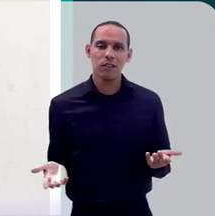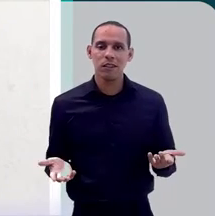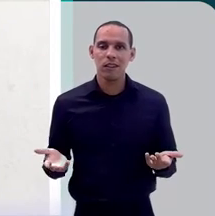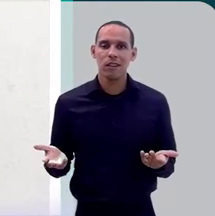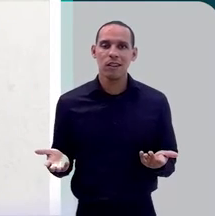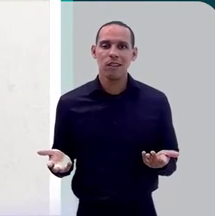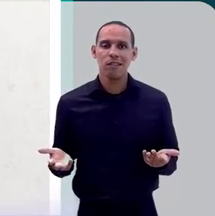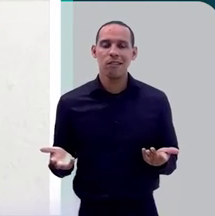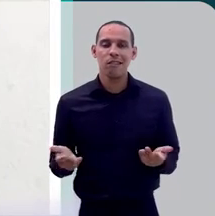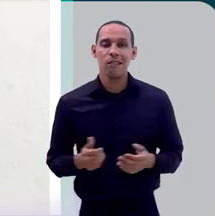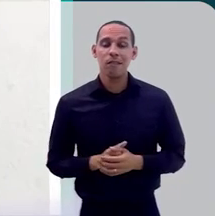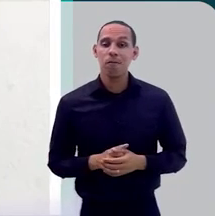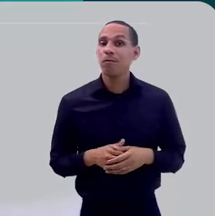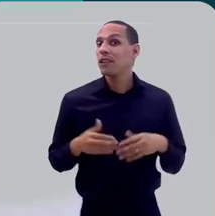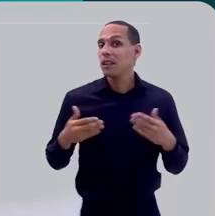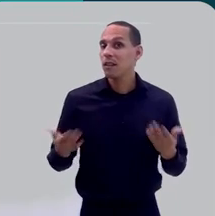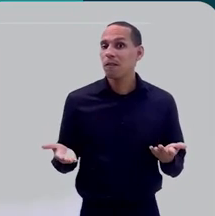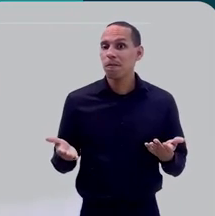trabalho.